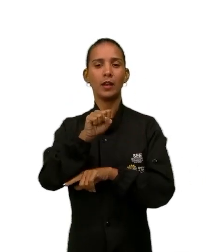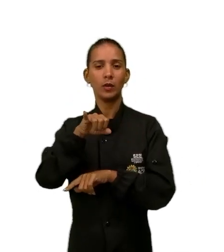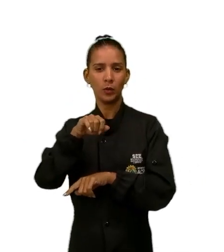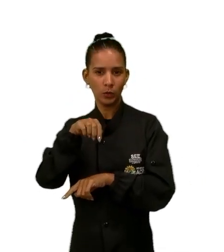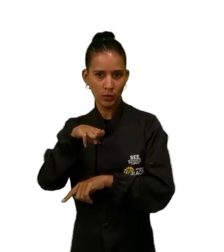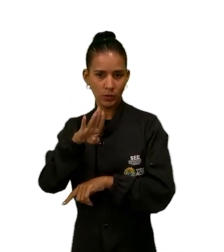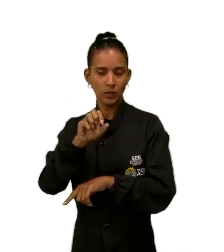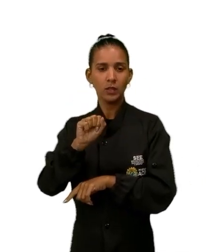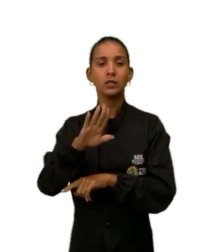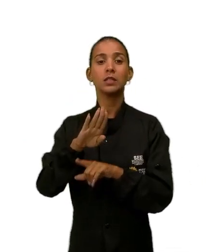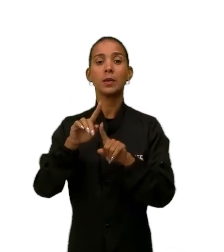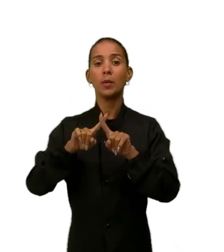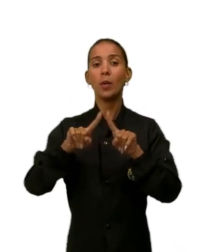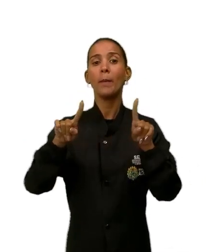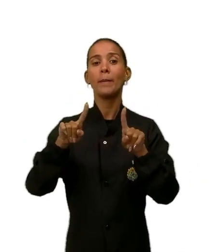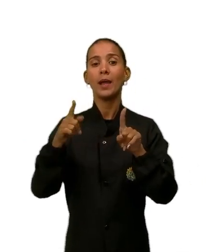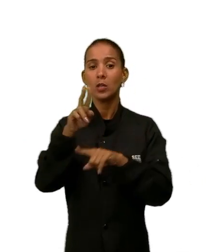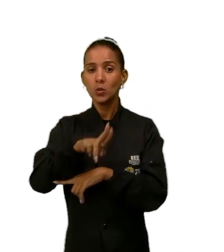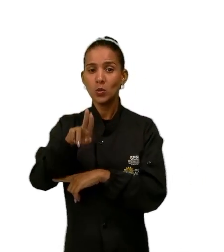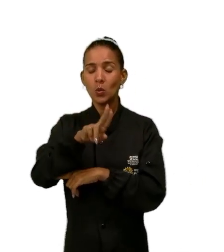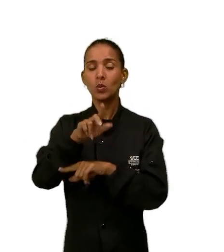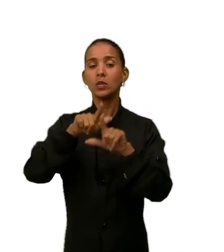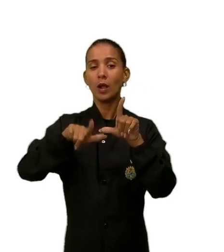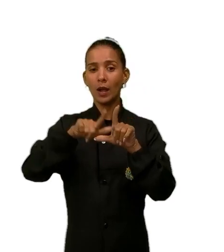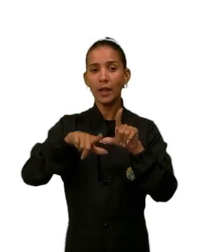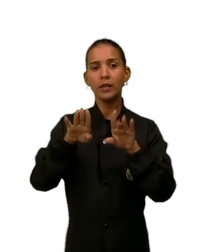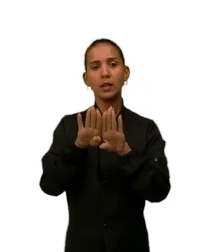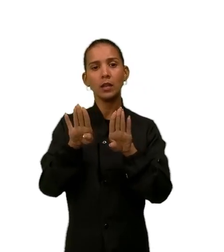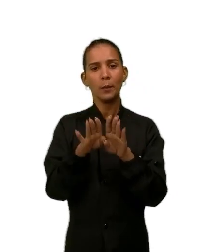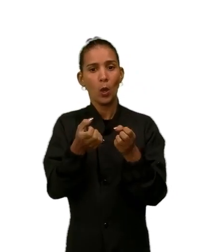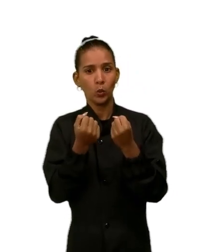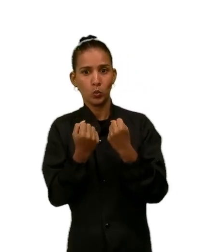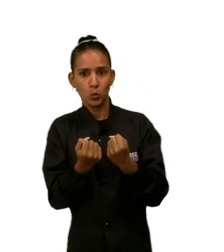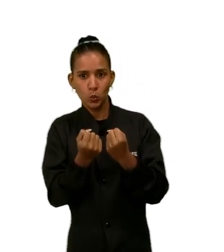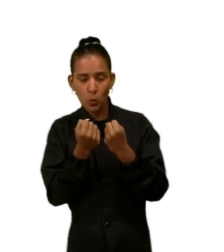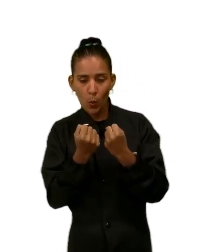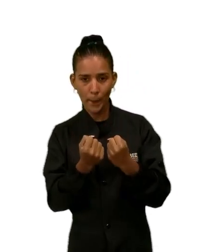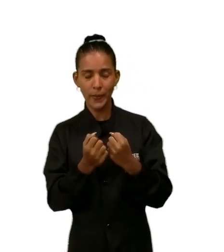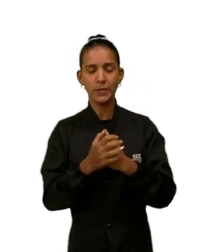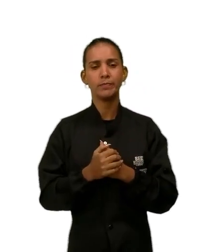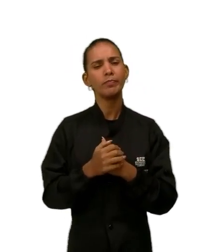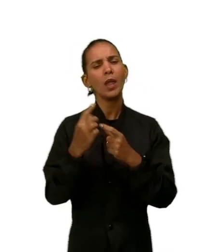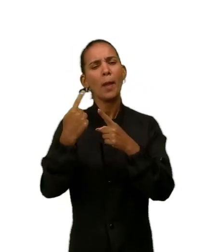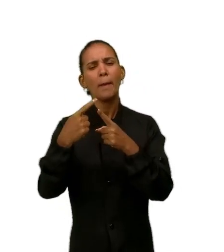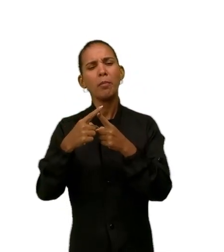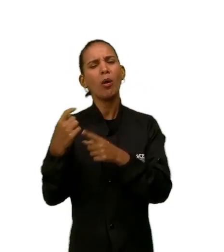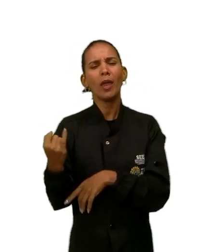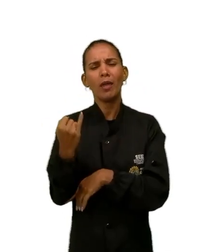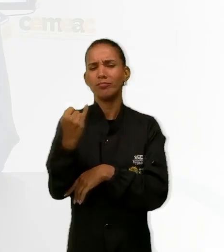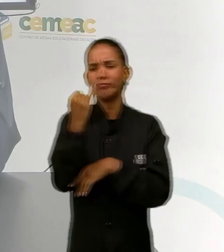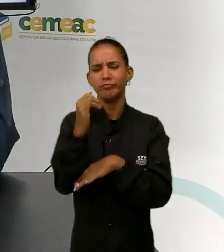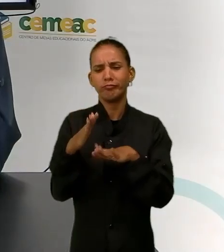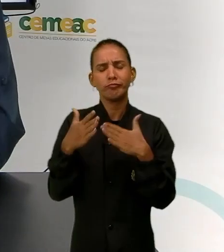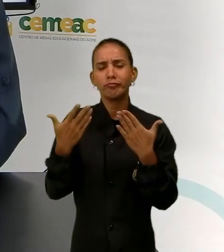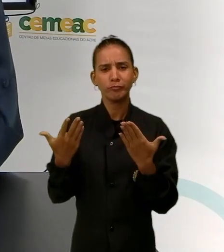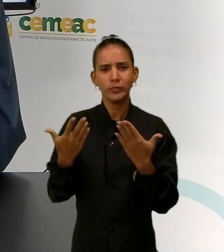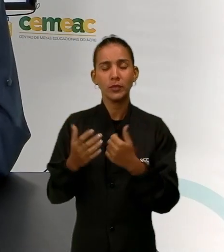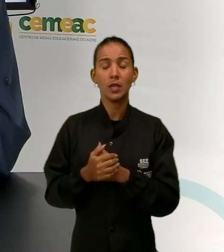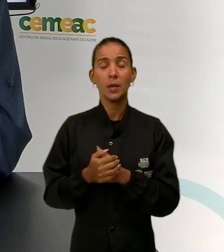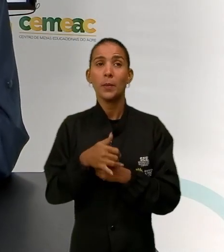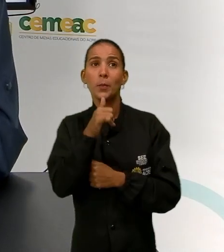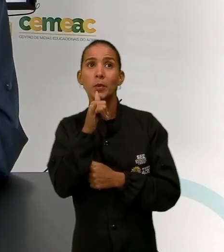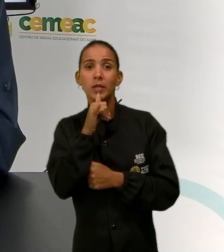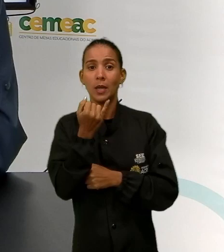o seu peso atômico, a sua massa atômica. E por que isso é importante? Né? Então, por exemplo, se a gente vai resolver ali